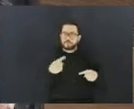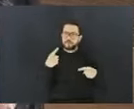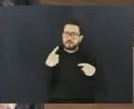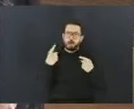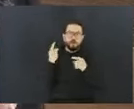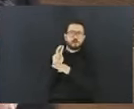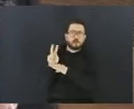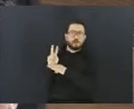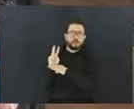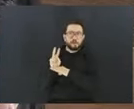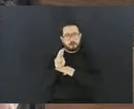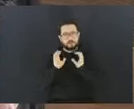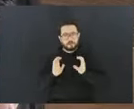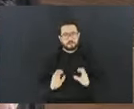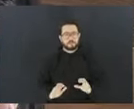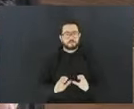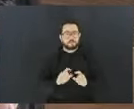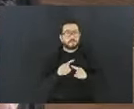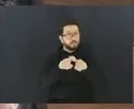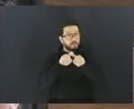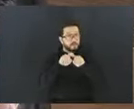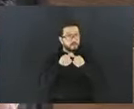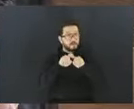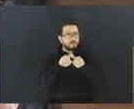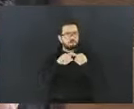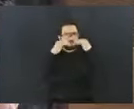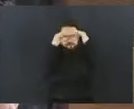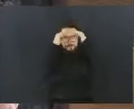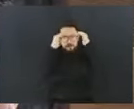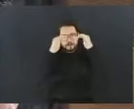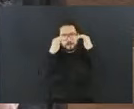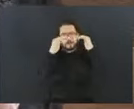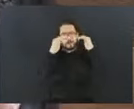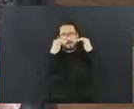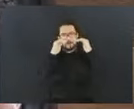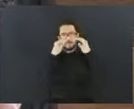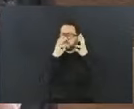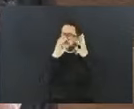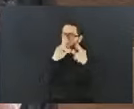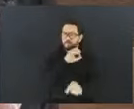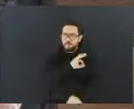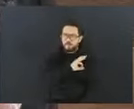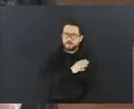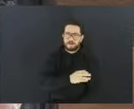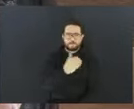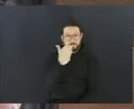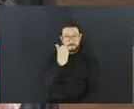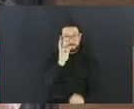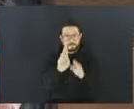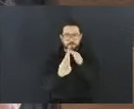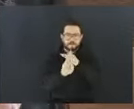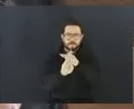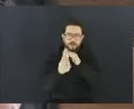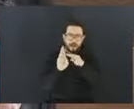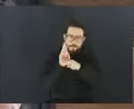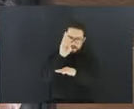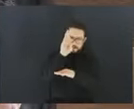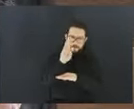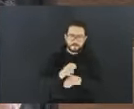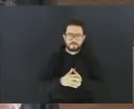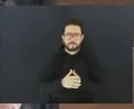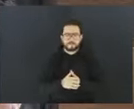Então, a gente, por esse motivo, estende aí todo o meu respeito a todos os policiais do Paraná, em nome do senhor, e inclusive os aqui presentes. A